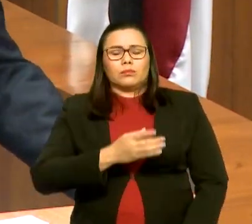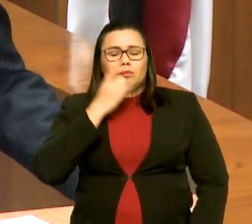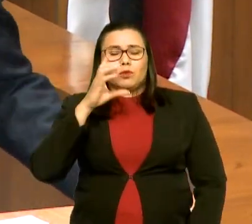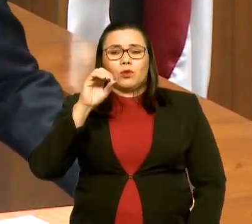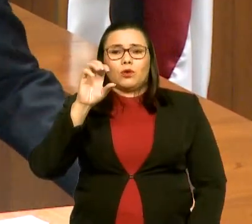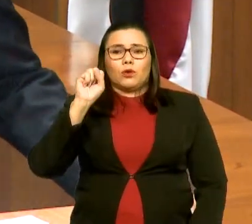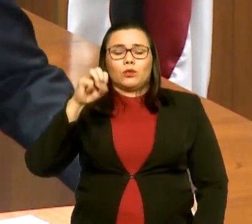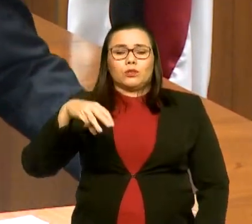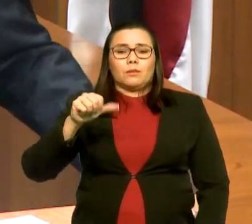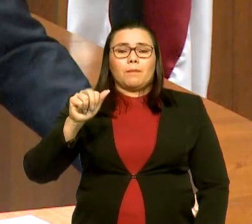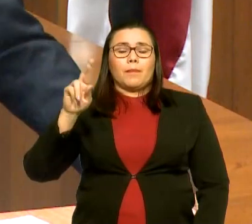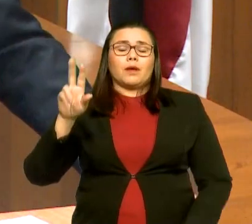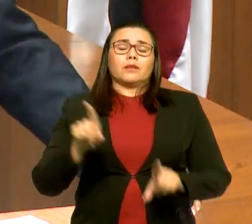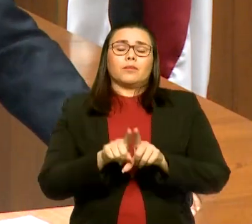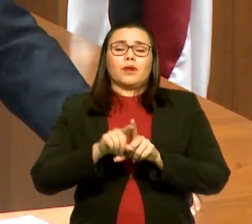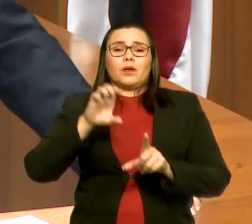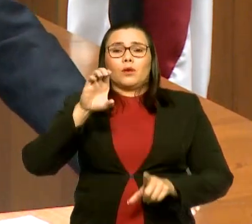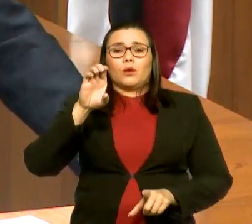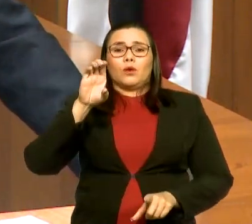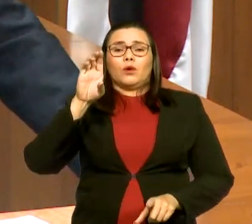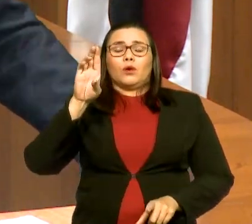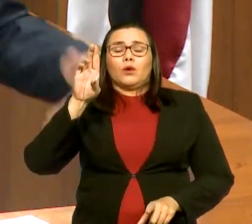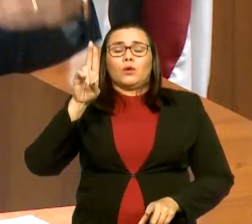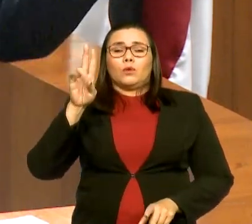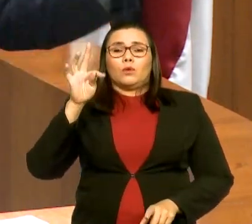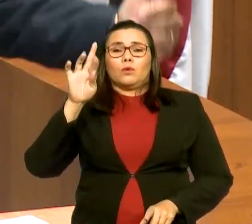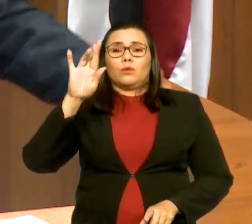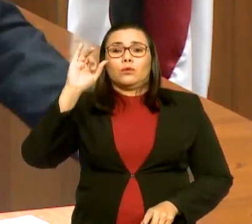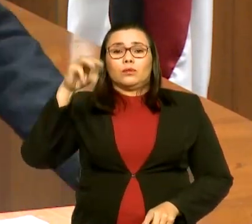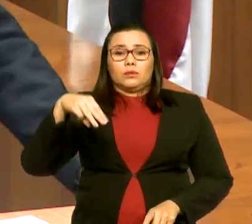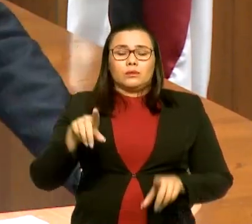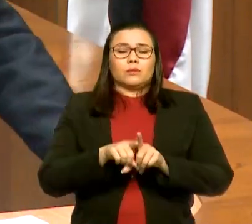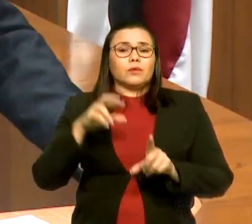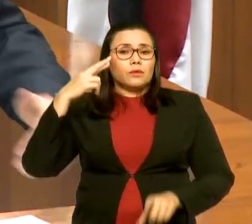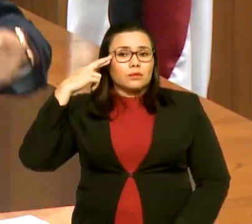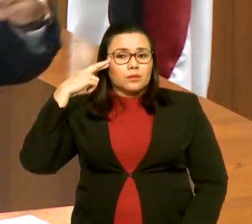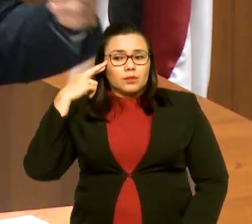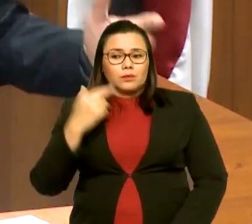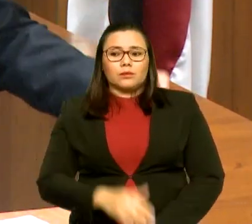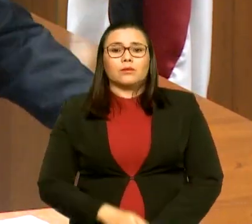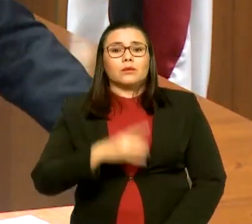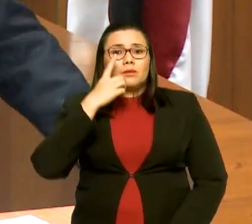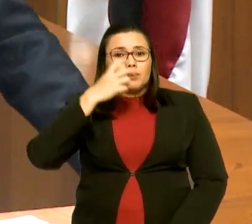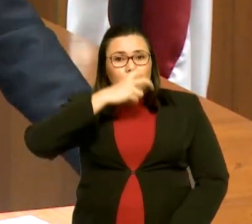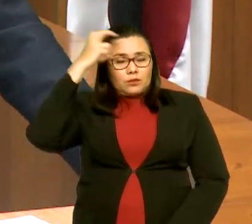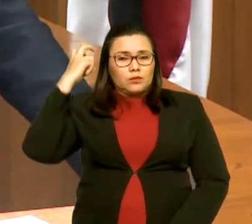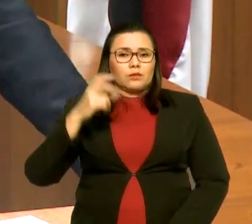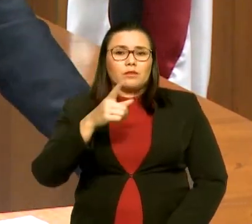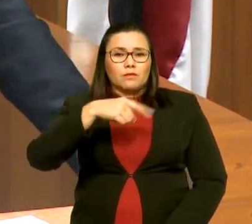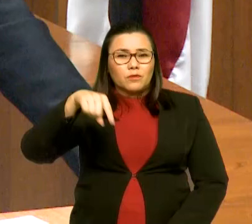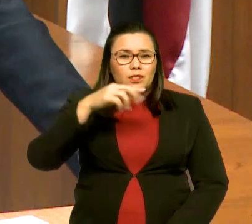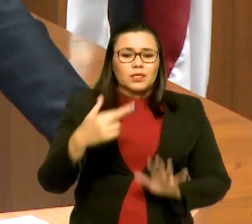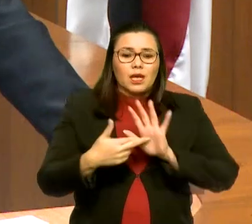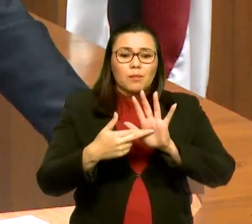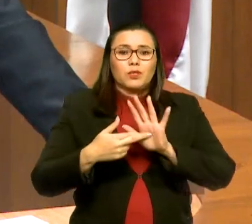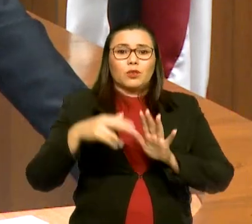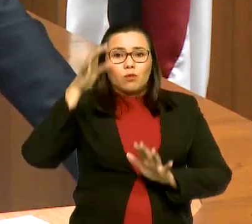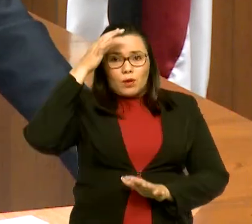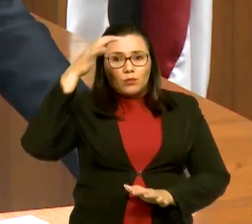deputado Glaubert, com o deputado Roberto, que eu sei que é um deputado também da cultura e quer realizar